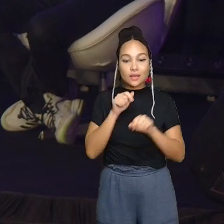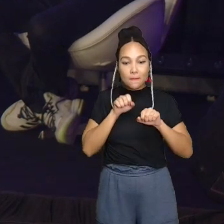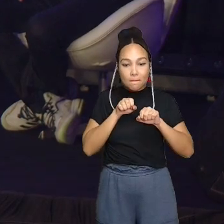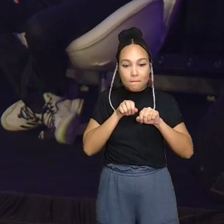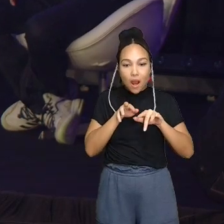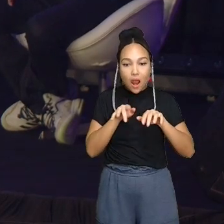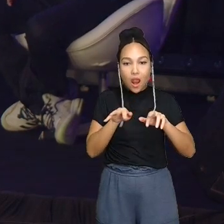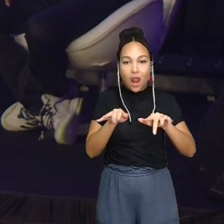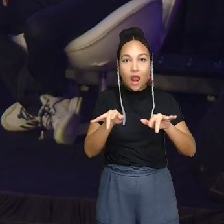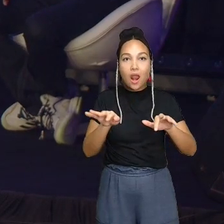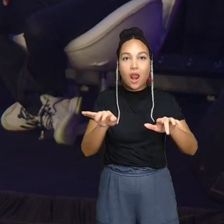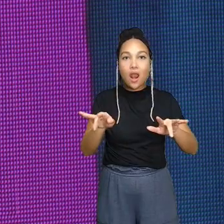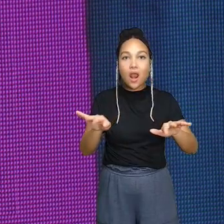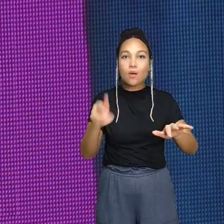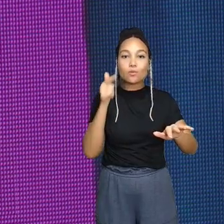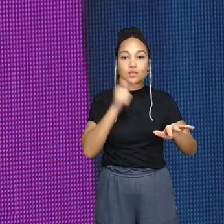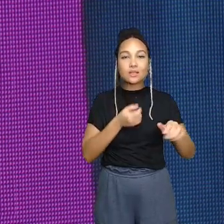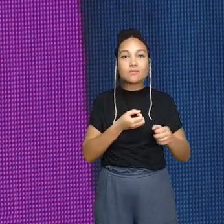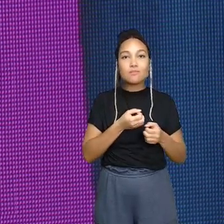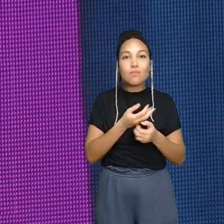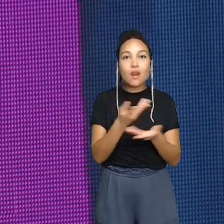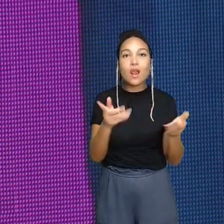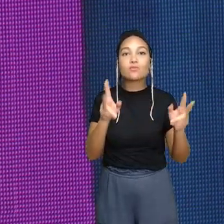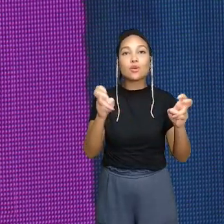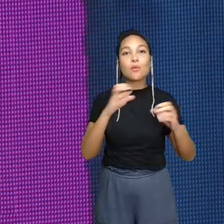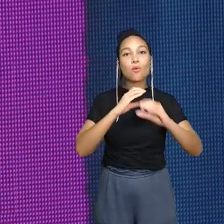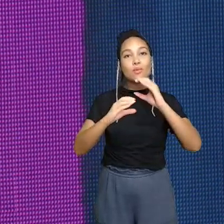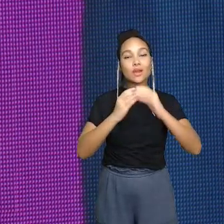de se comunicar de volta com o outro, porque a gente vai